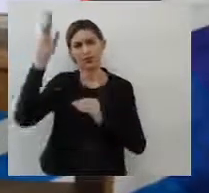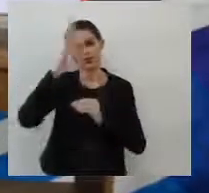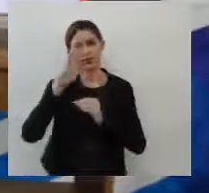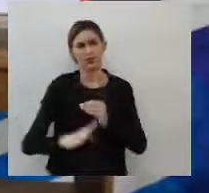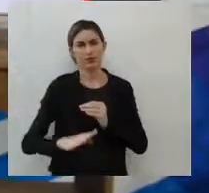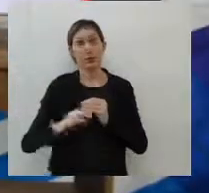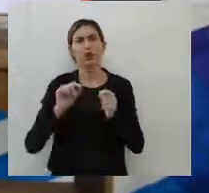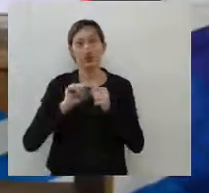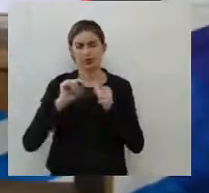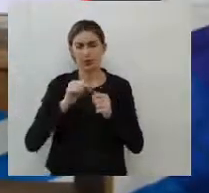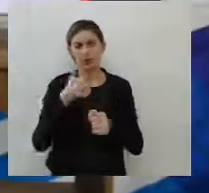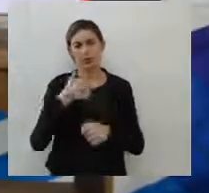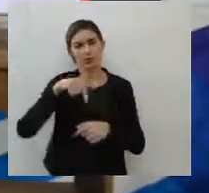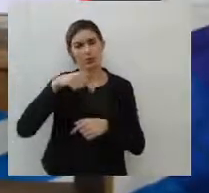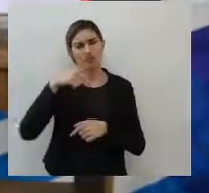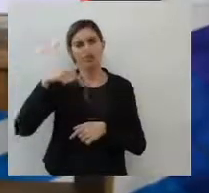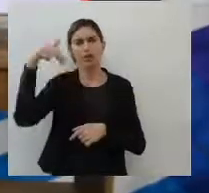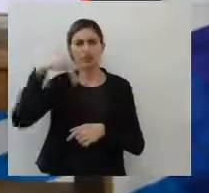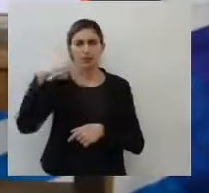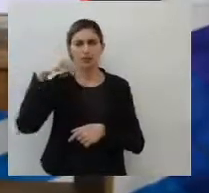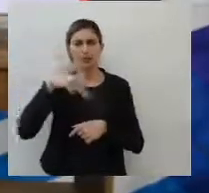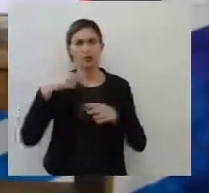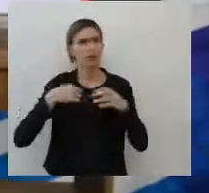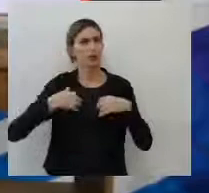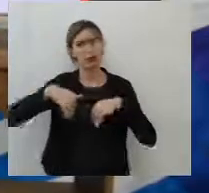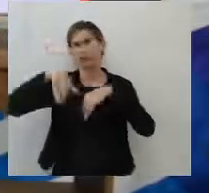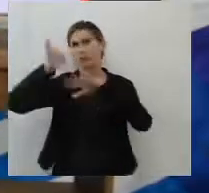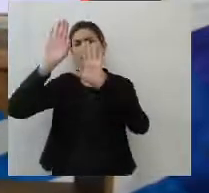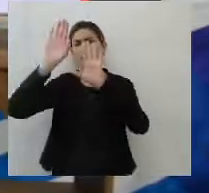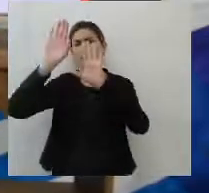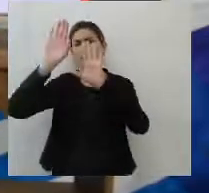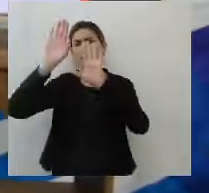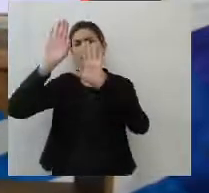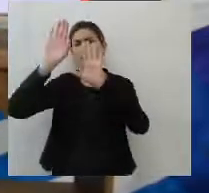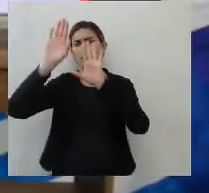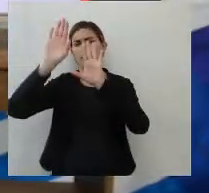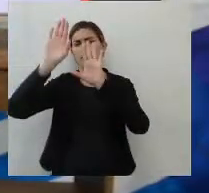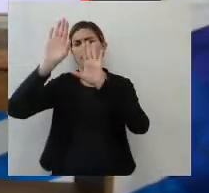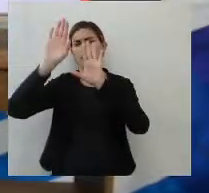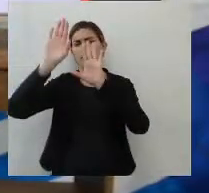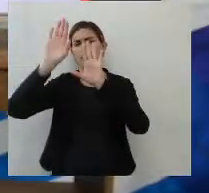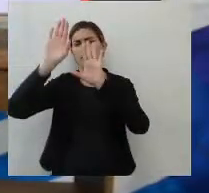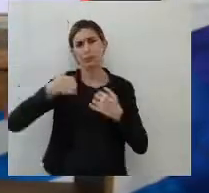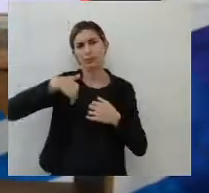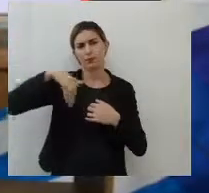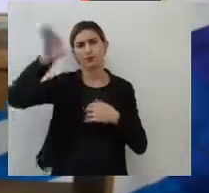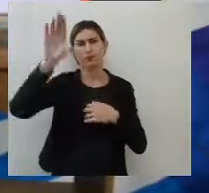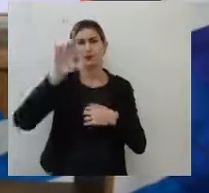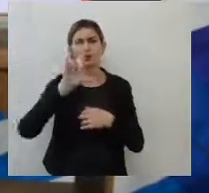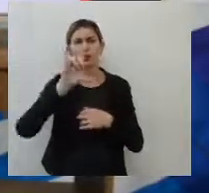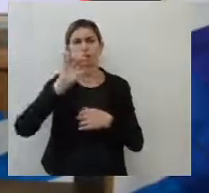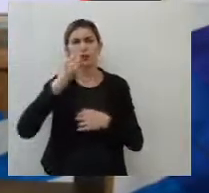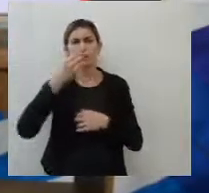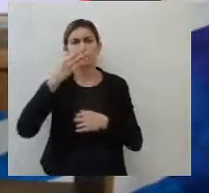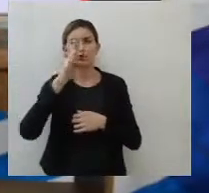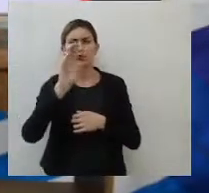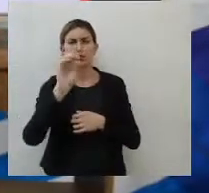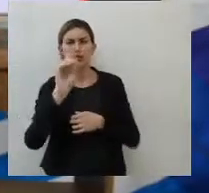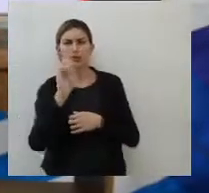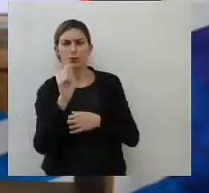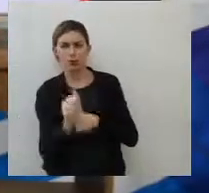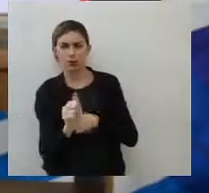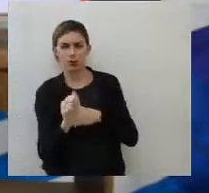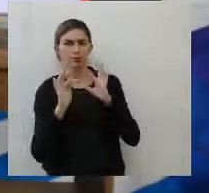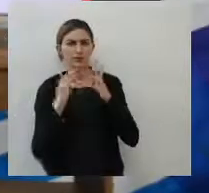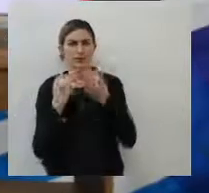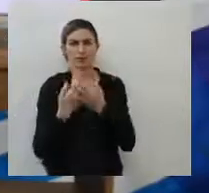no dia 17 de novembro. Ele vai embora com a sua família para Lisboa.